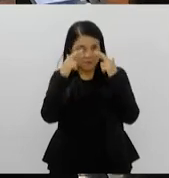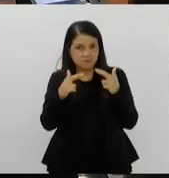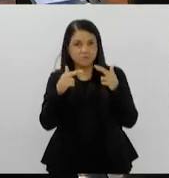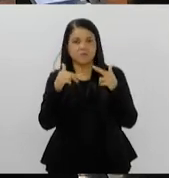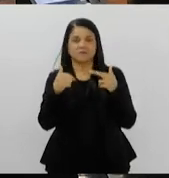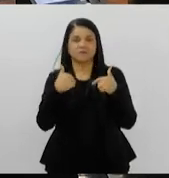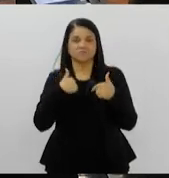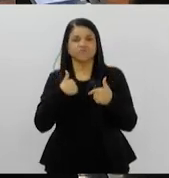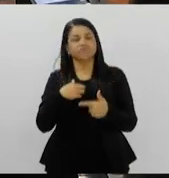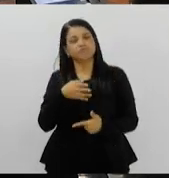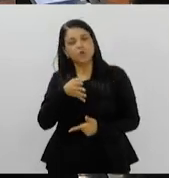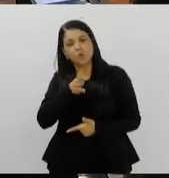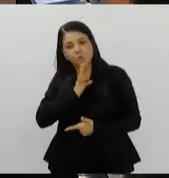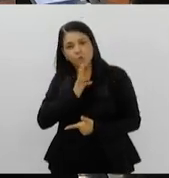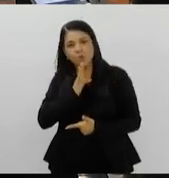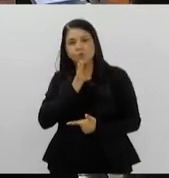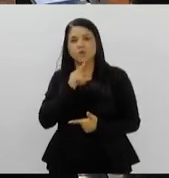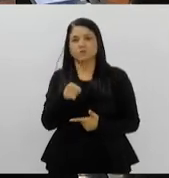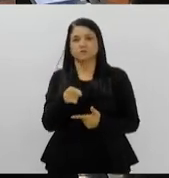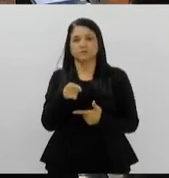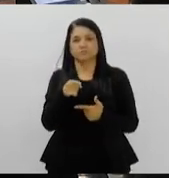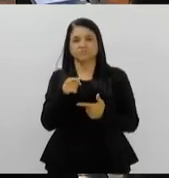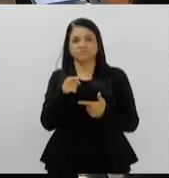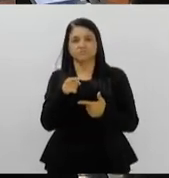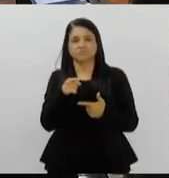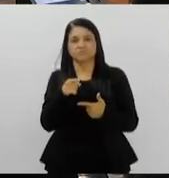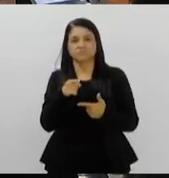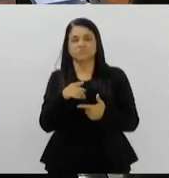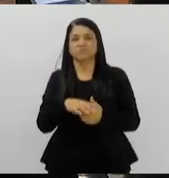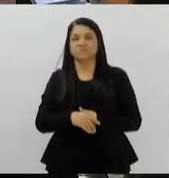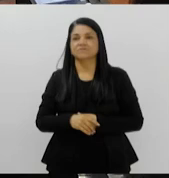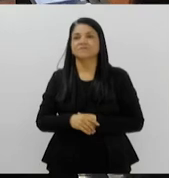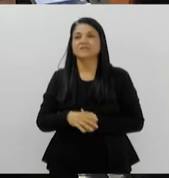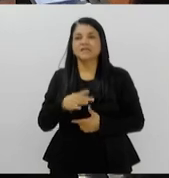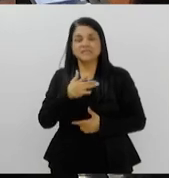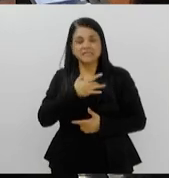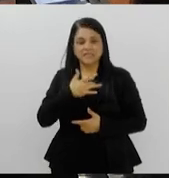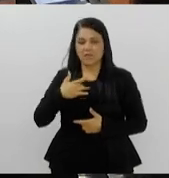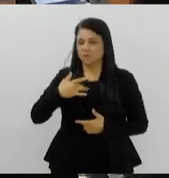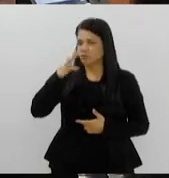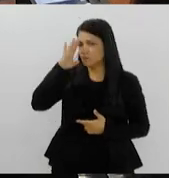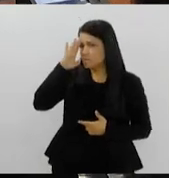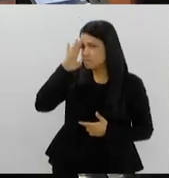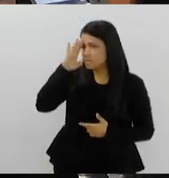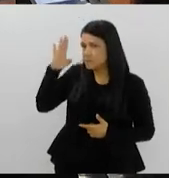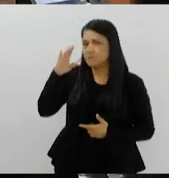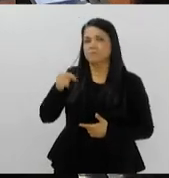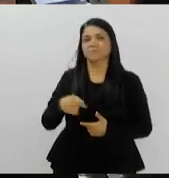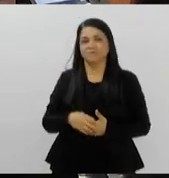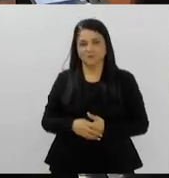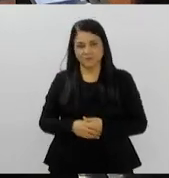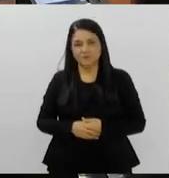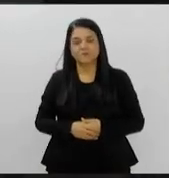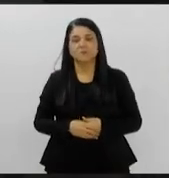respeitosamente, reconhecidamente, dirigida à Vossa Excelência. Saúde, né? Saúde é a prioridade. Saúde. Perfeito.